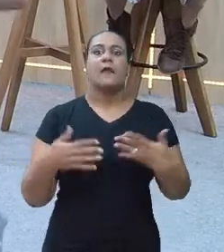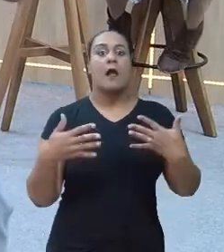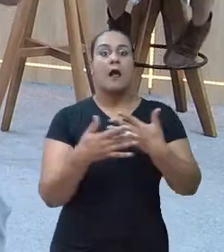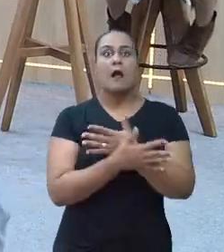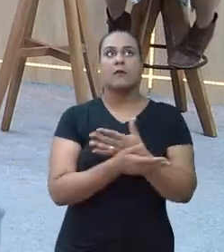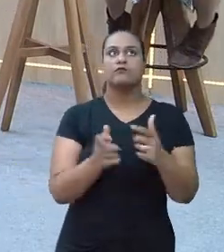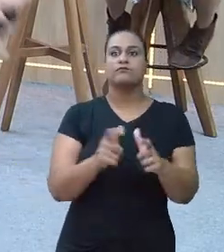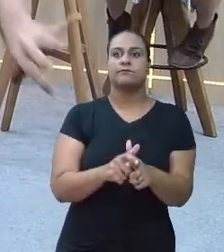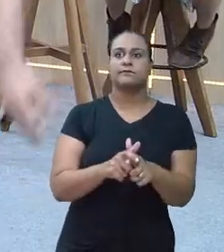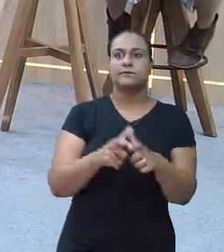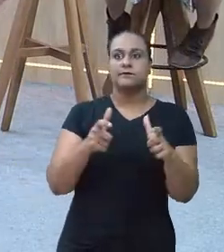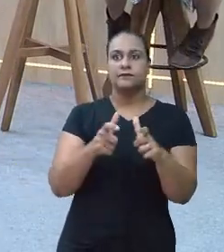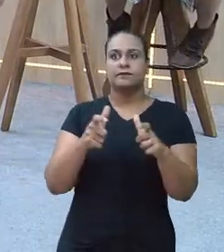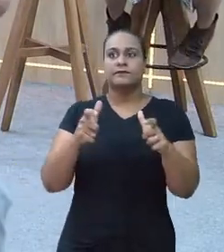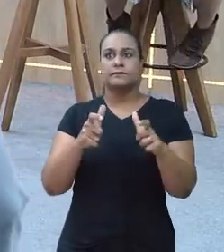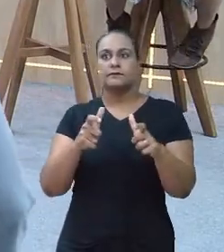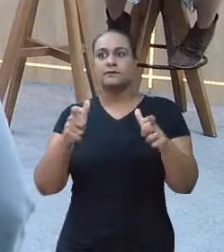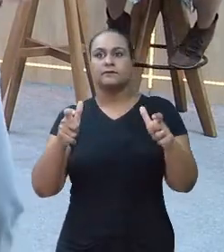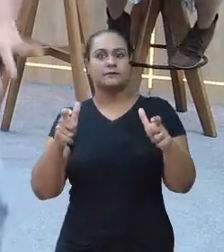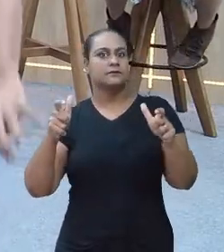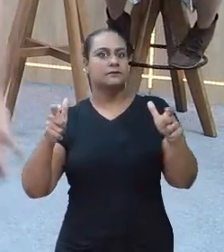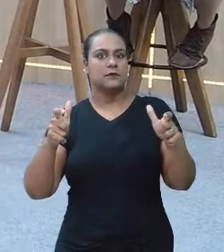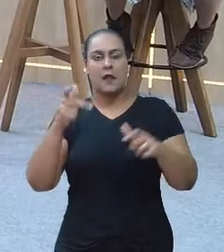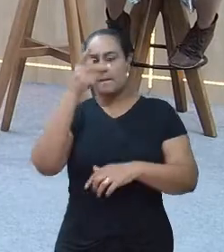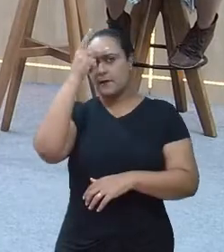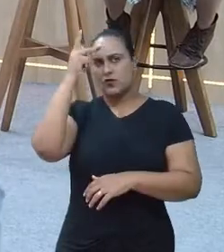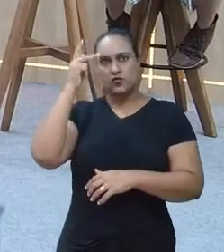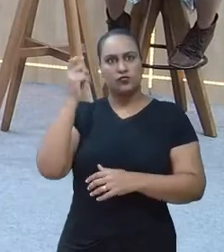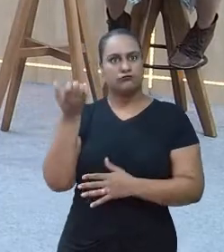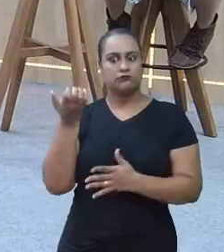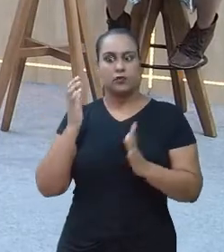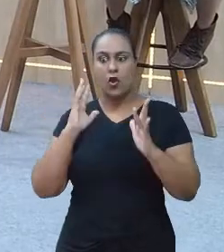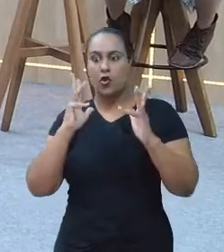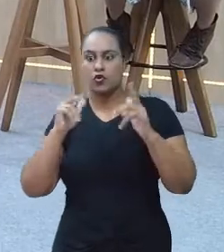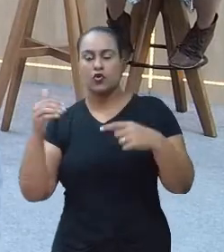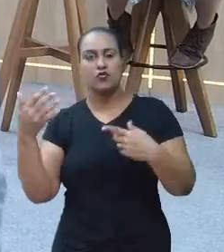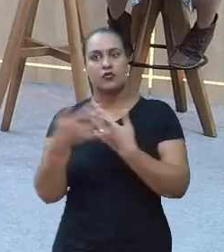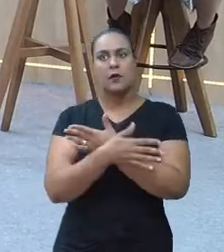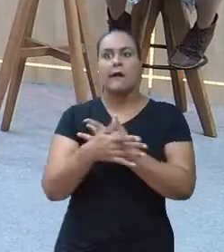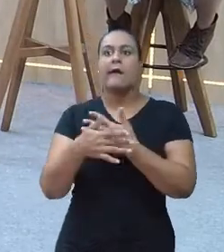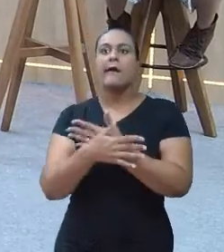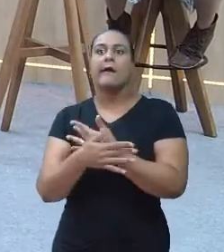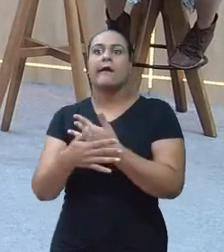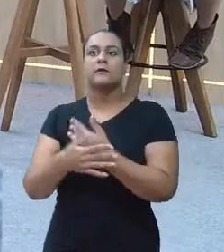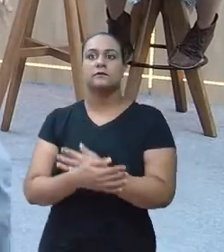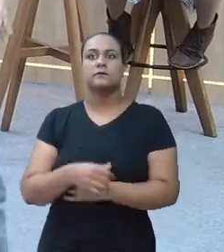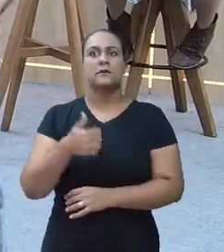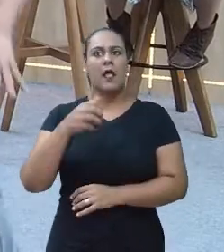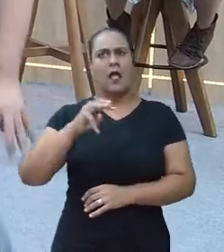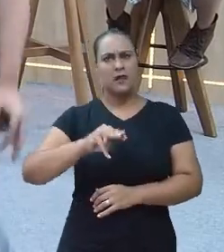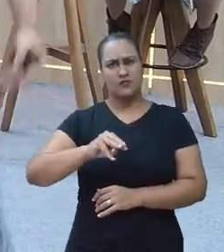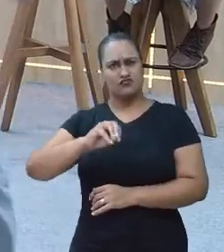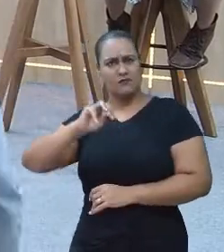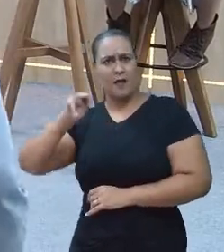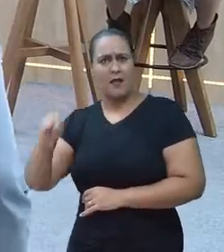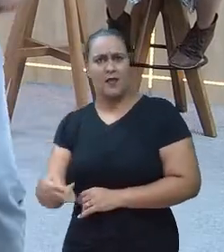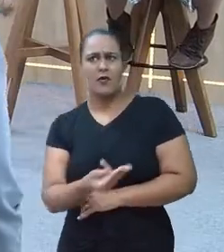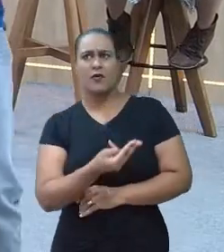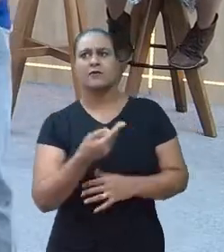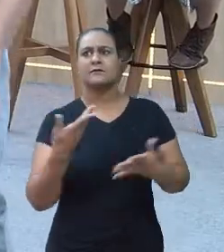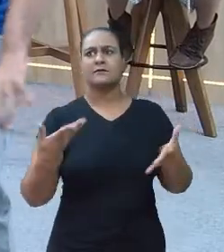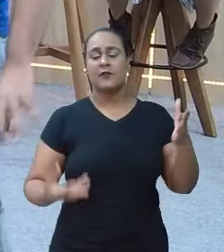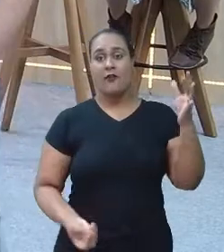As cidades vão crescendo com gente de toda idade, passando de 10 milhões, formando as megacidades. Dentro